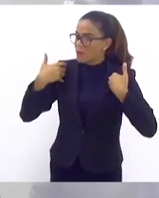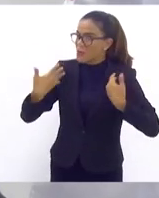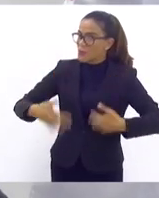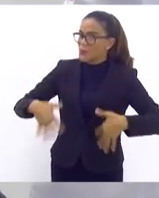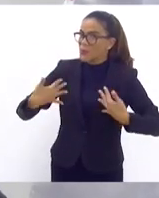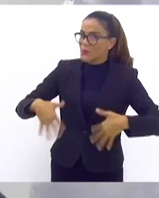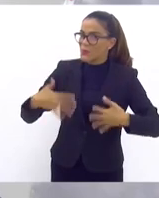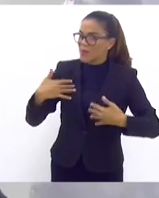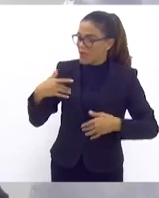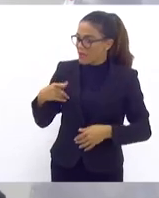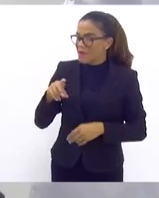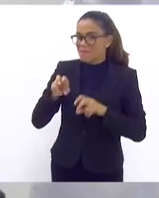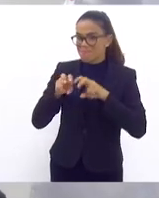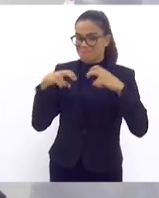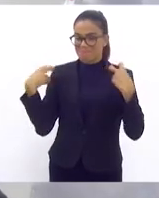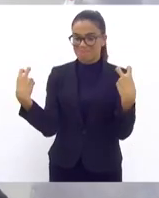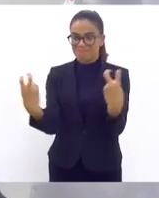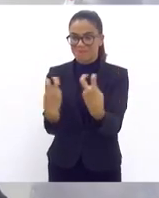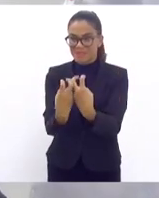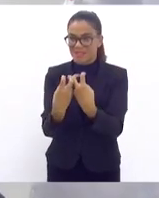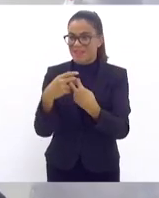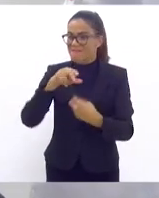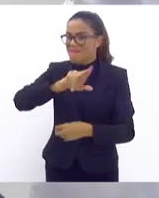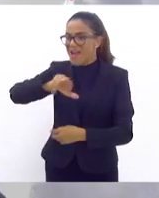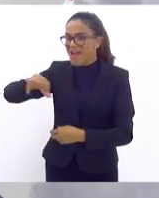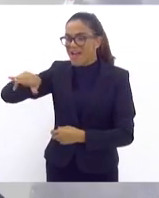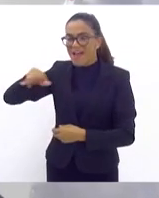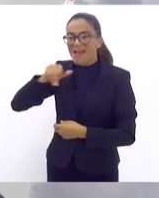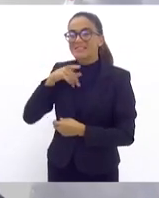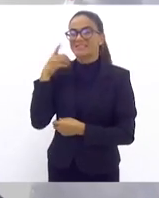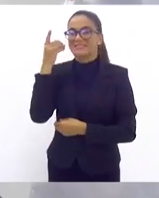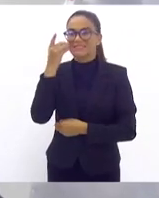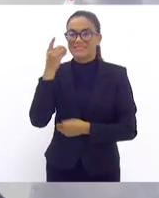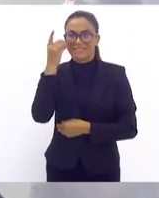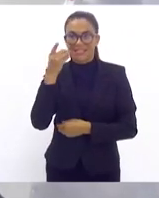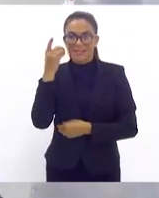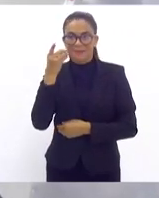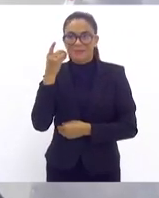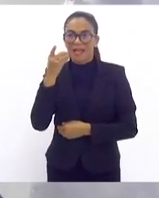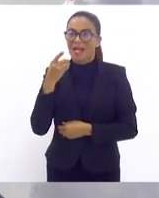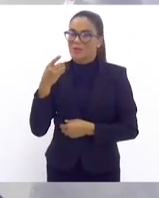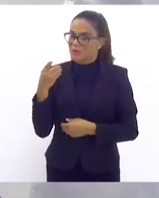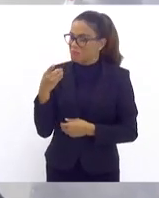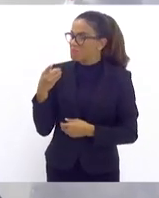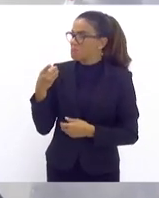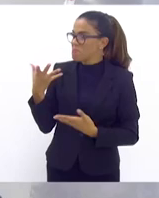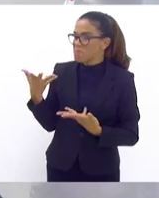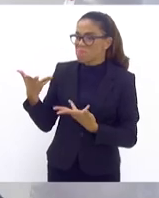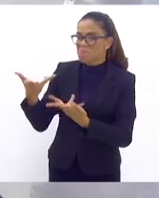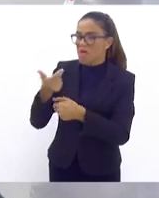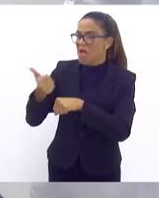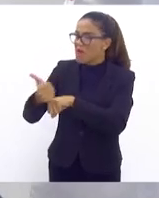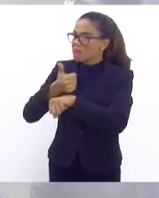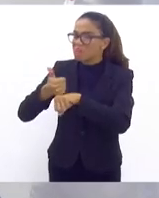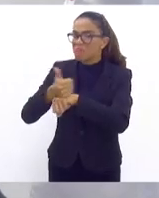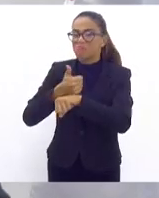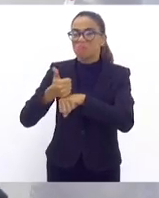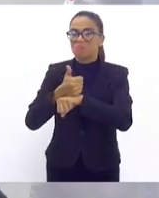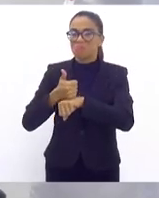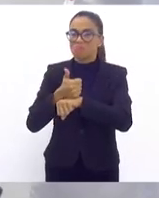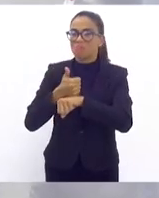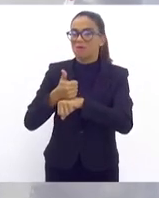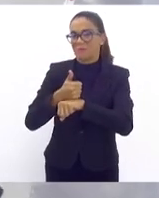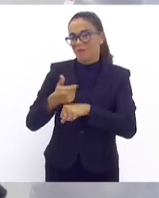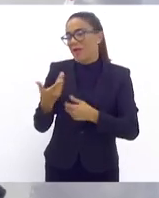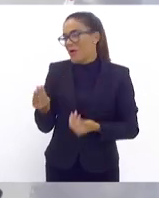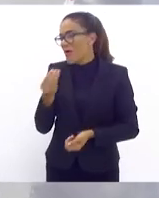discutir deputada Verônica, deputado Carlos Mink, deputada Célia, deputados absolutamente abalizados para promover a discussão, além, é